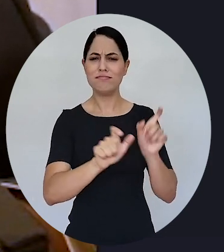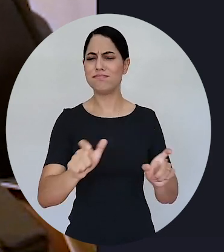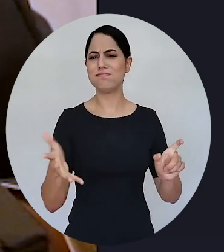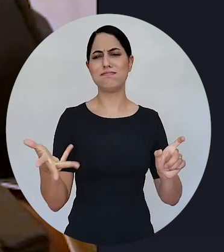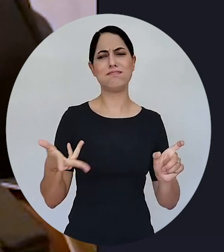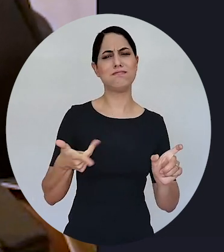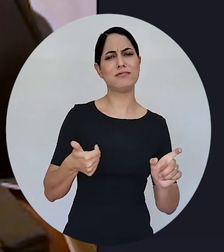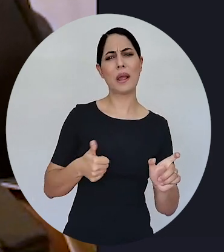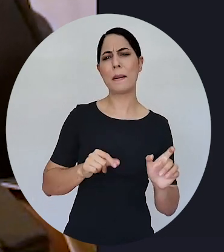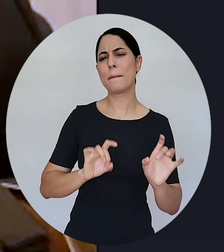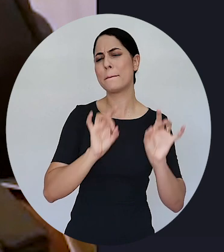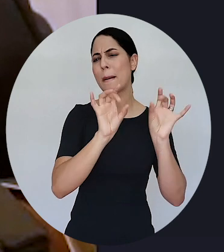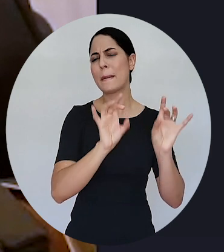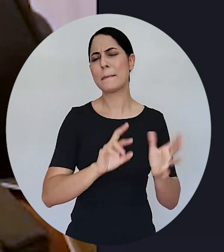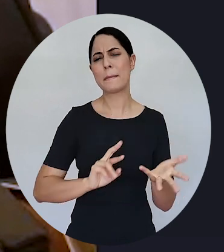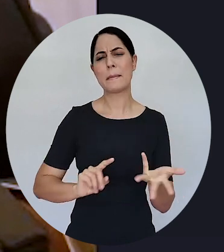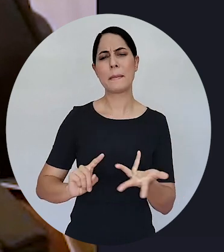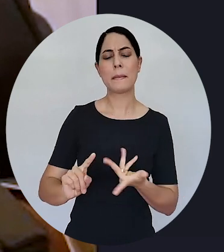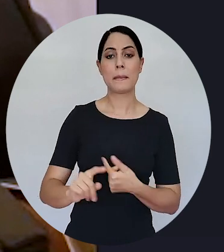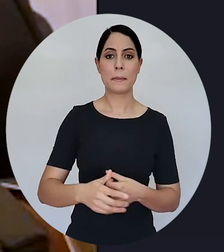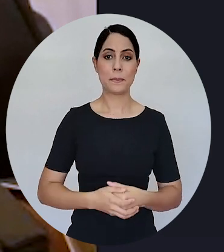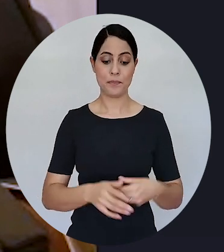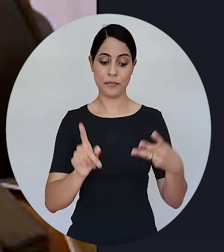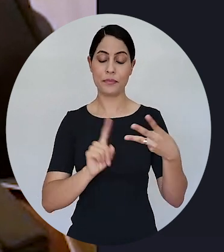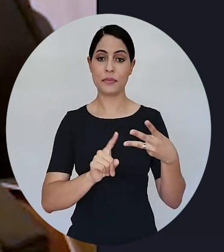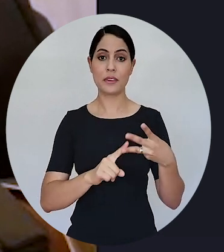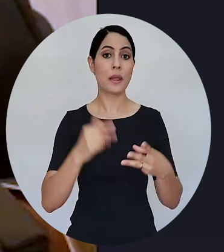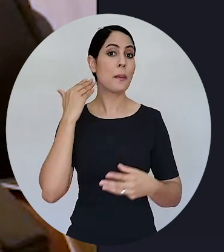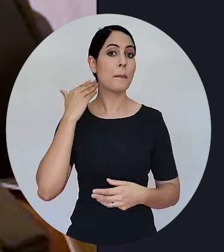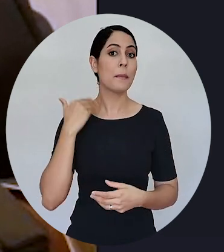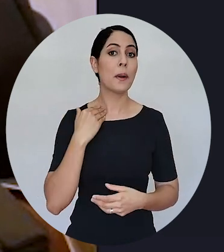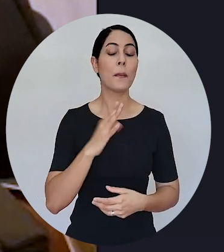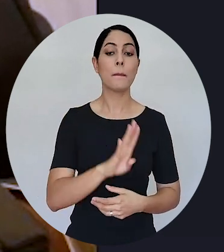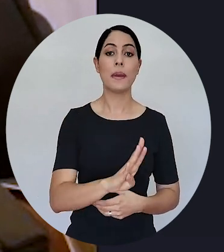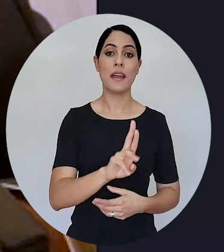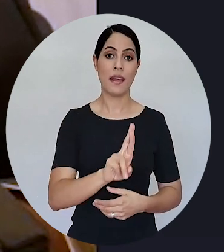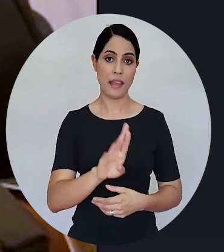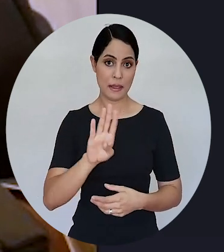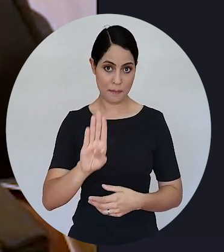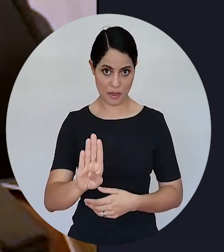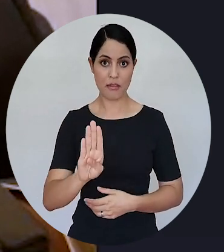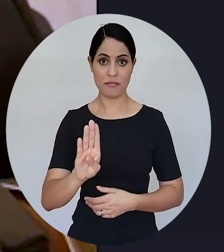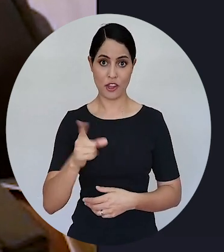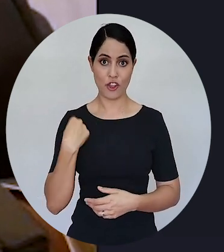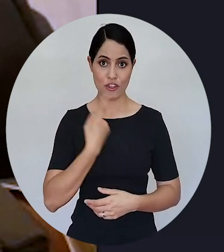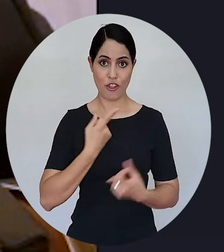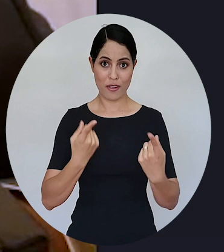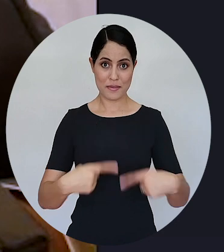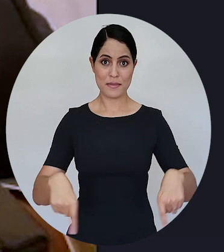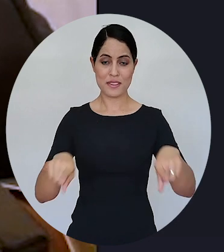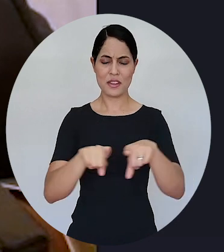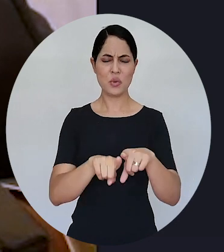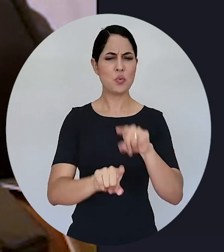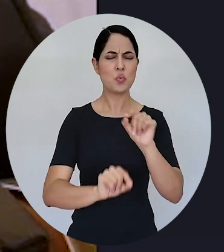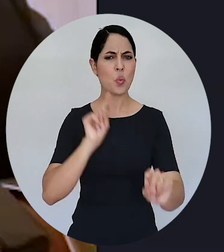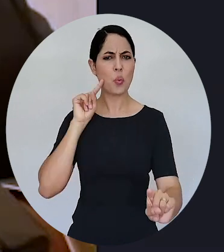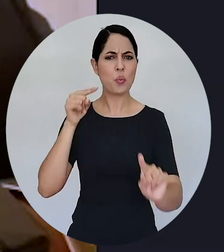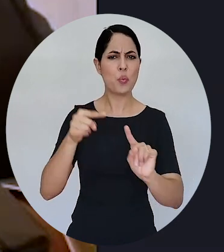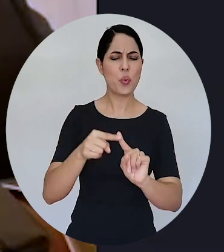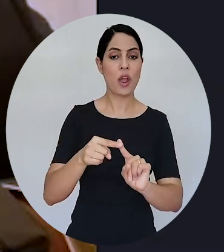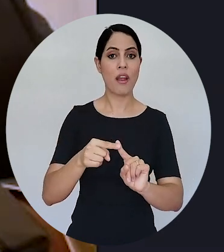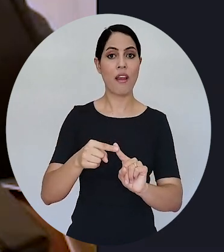qualificados, de diversas especialidades. E cito também uma parceria com o Banco BRB, onde nós